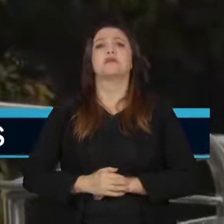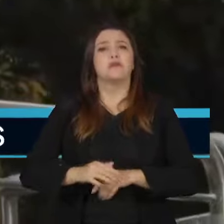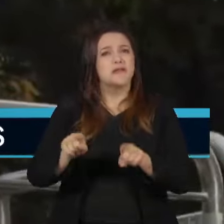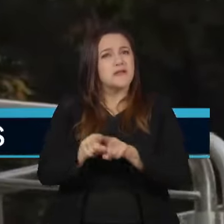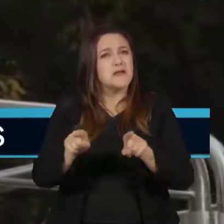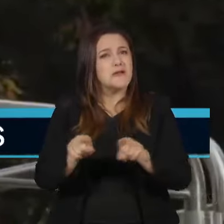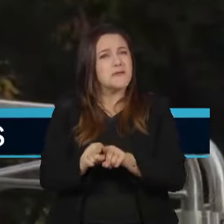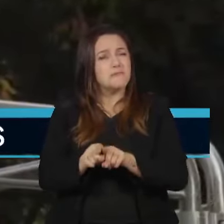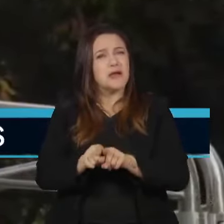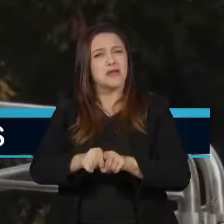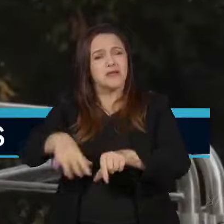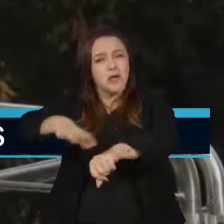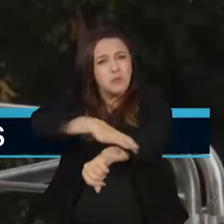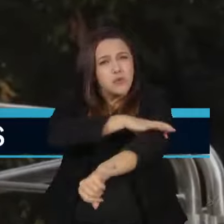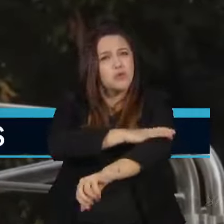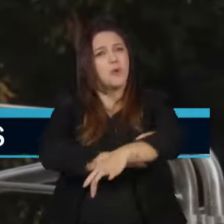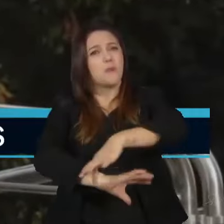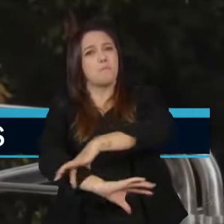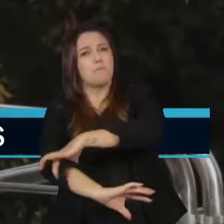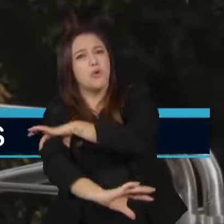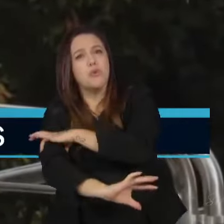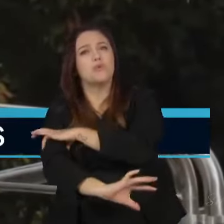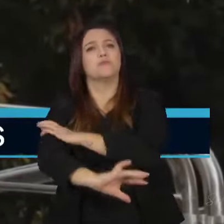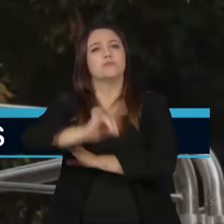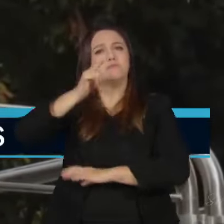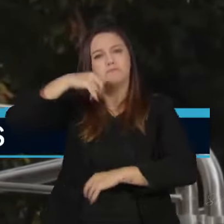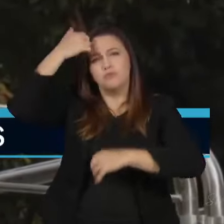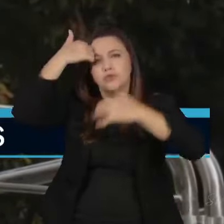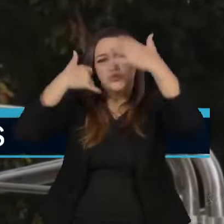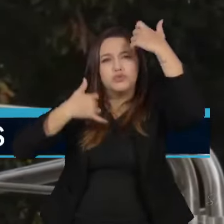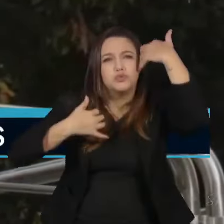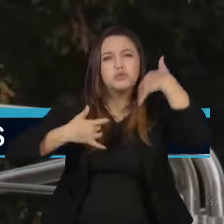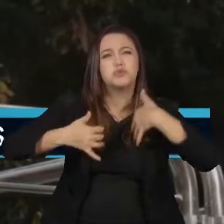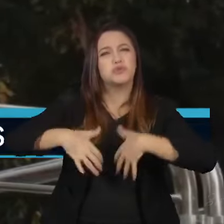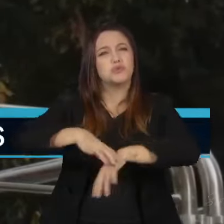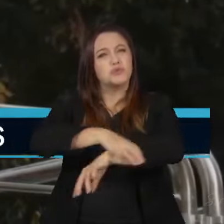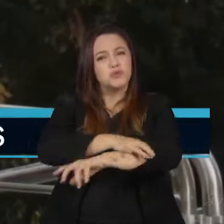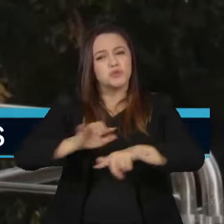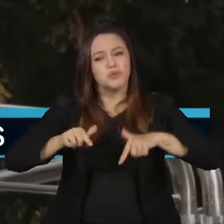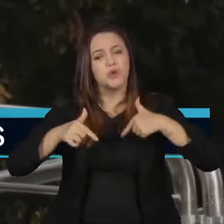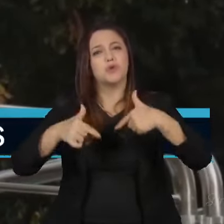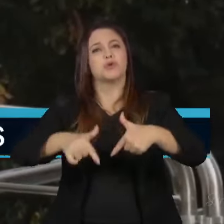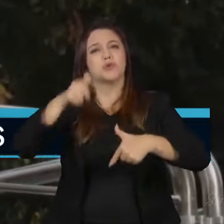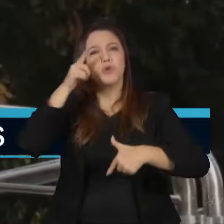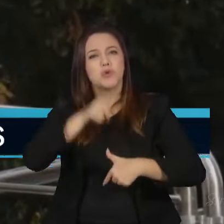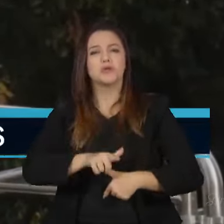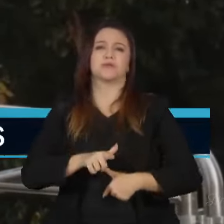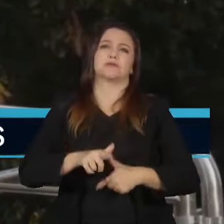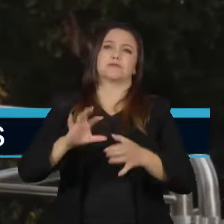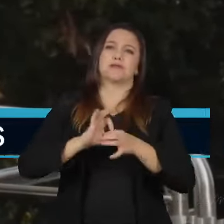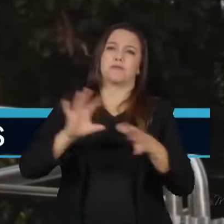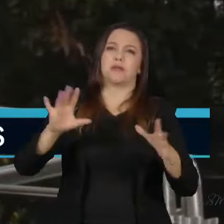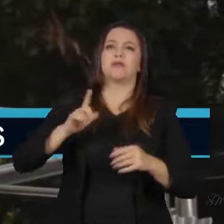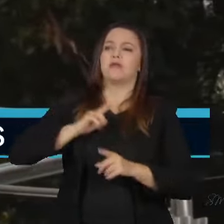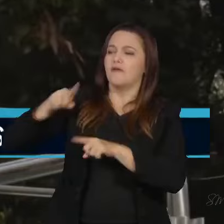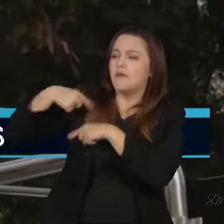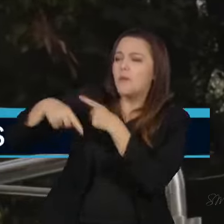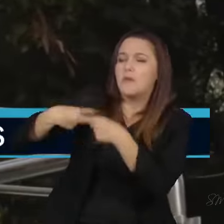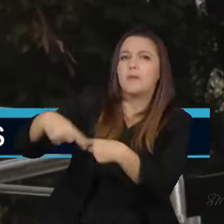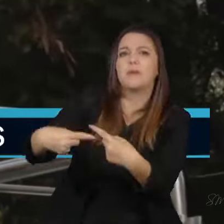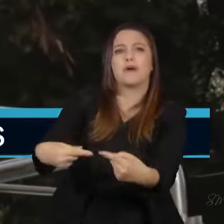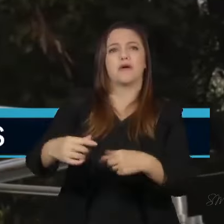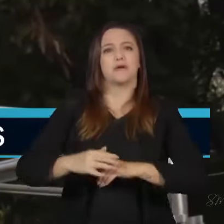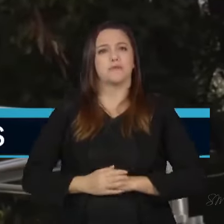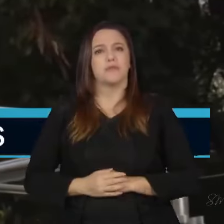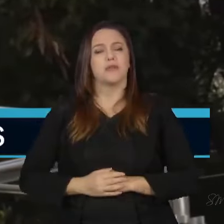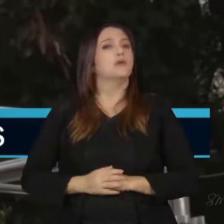sangue, suor, garantiram a nossa independência, nos deixaram um legado, nos deixaram uma herança,